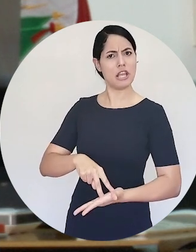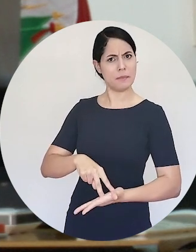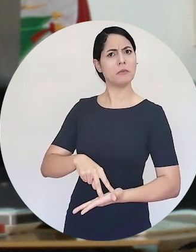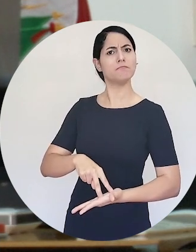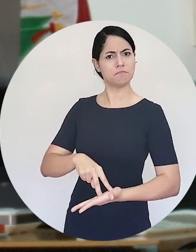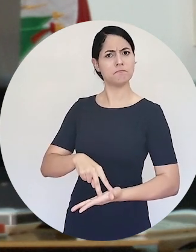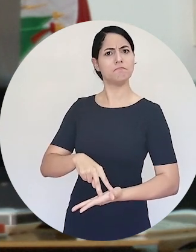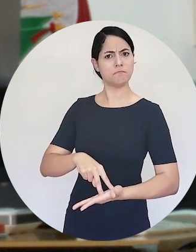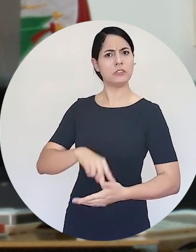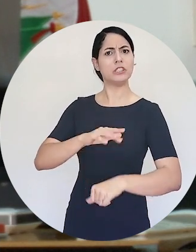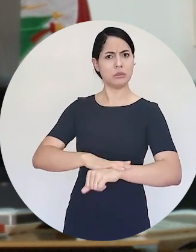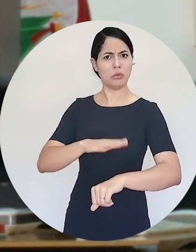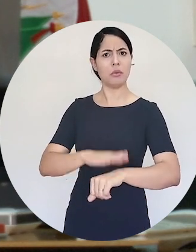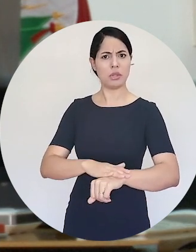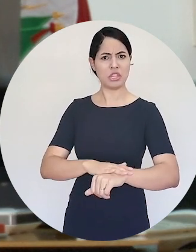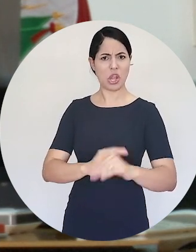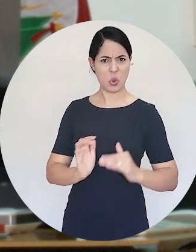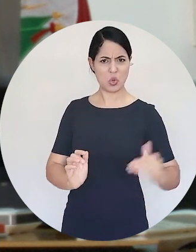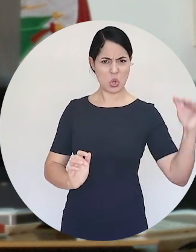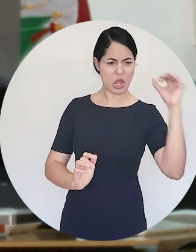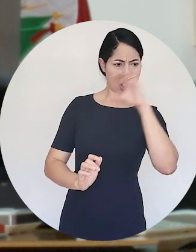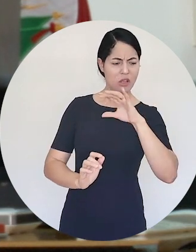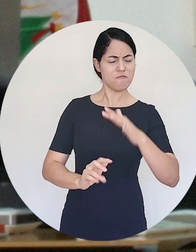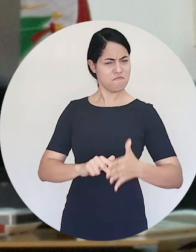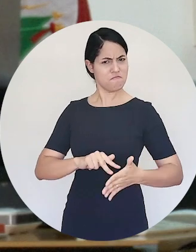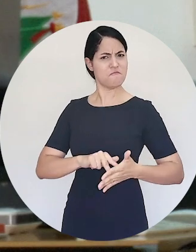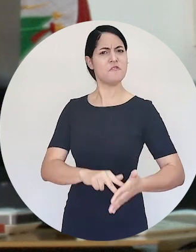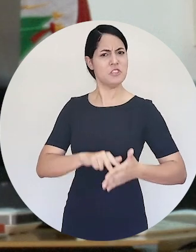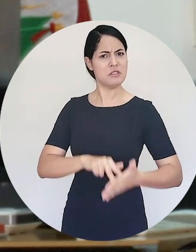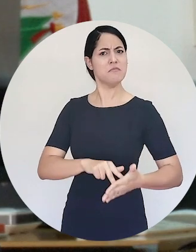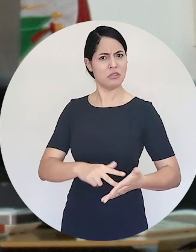firmeza desses advogados e advogadas no enfrentamento a esse